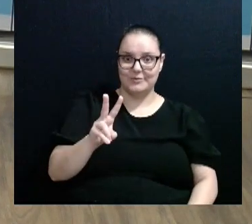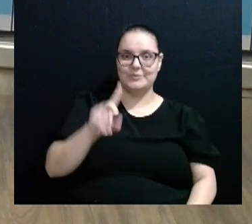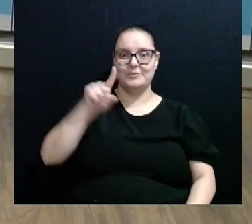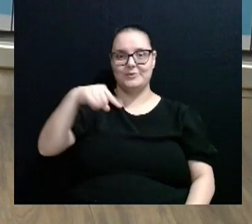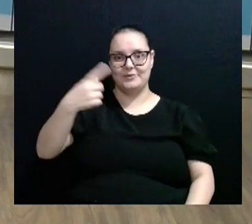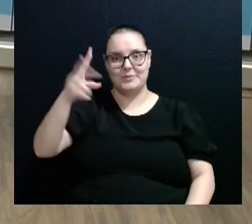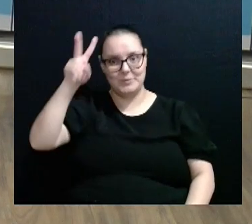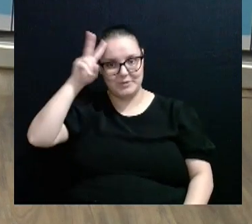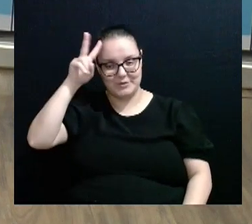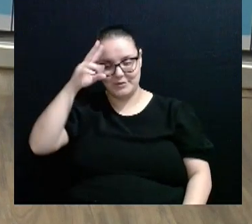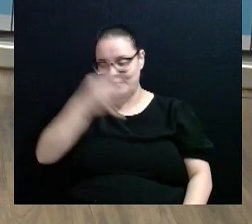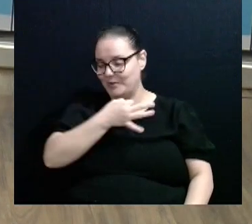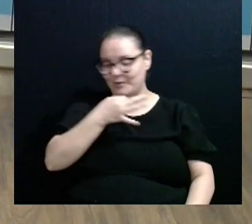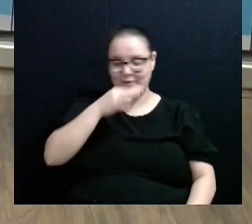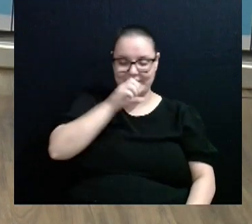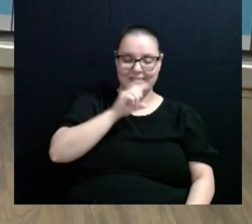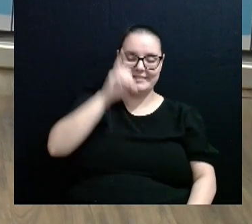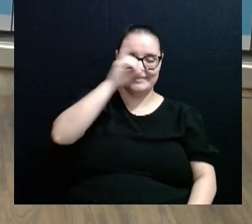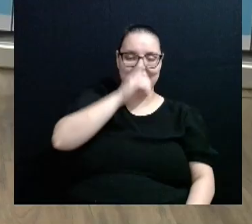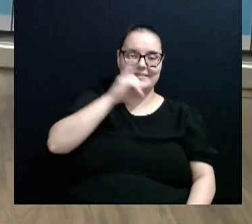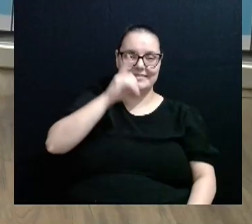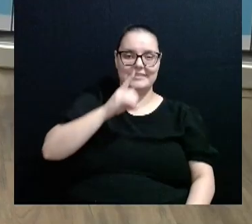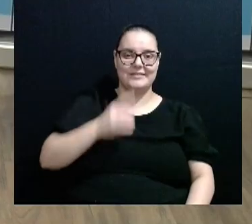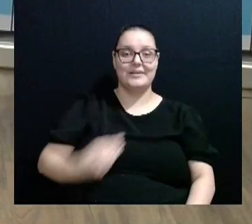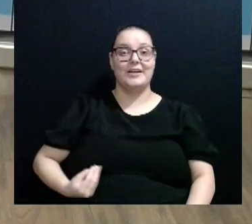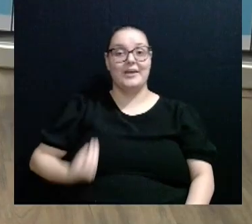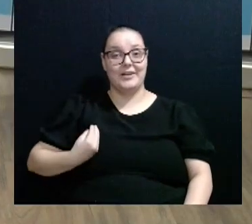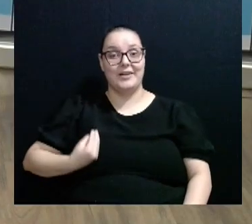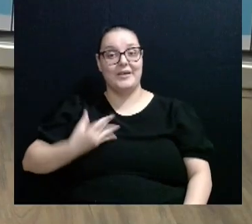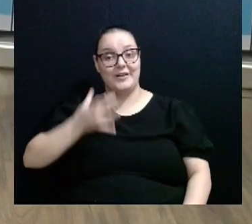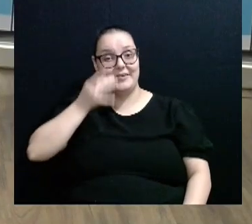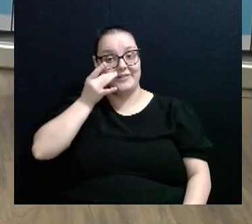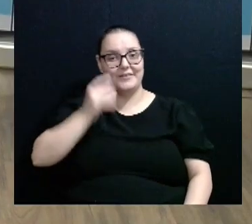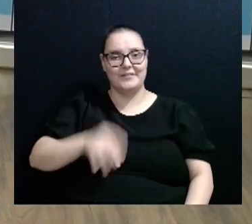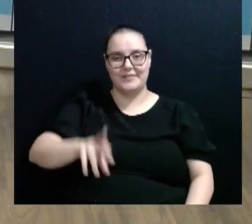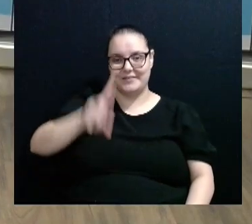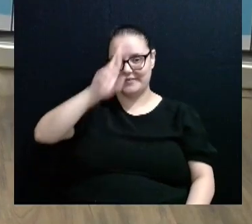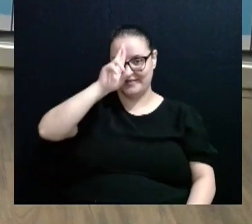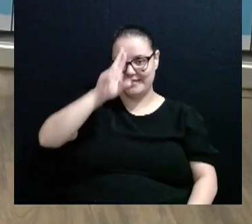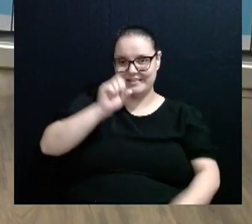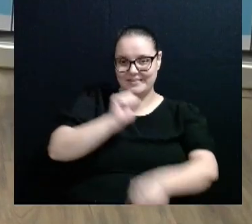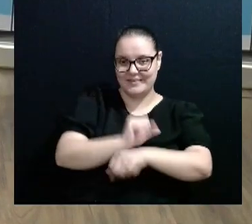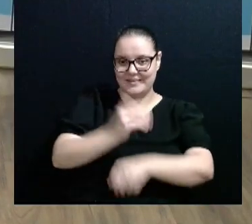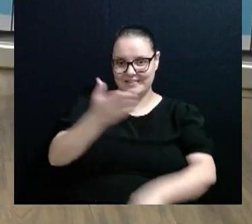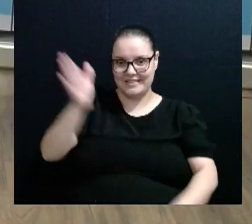e eu volto na segunda-feira ao meio-dia ao vivo. Te espero. Até lá. Tchau, tchau.